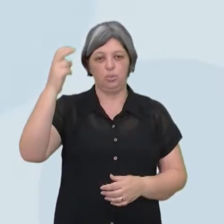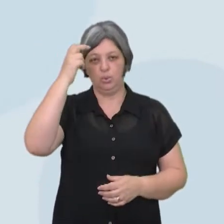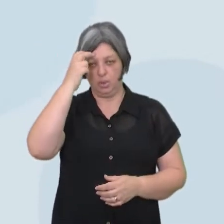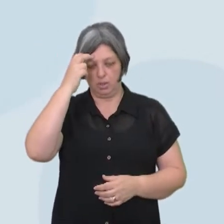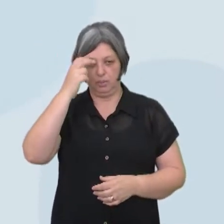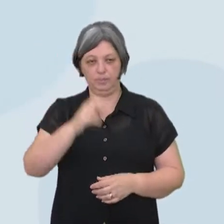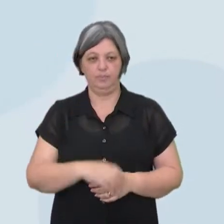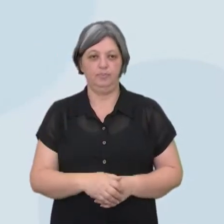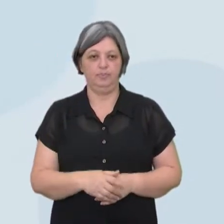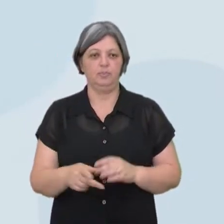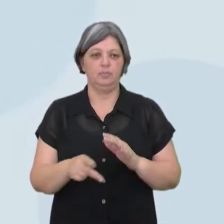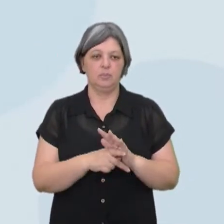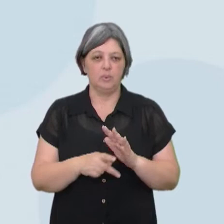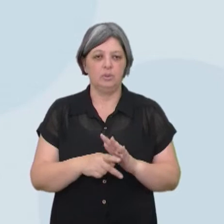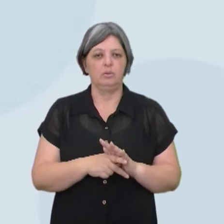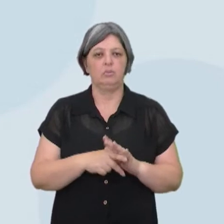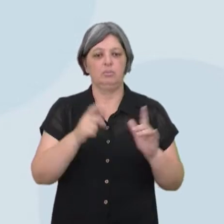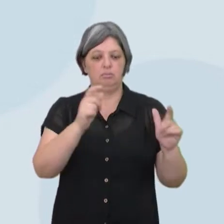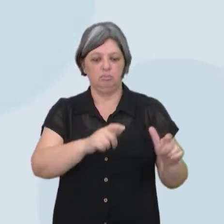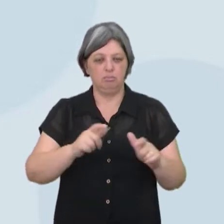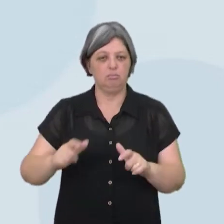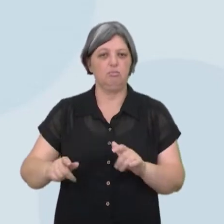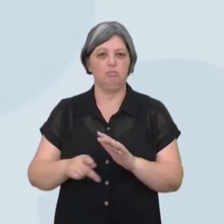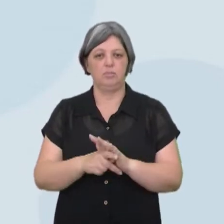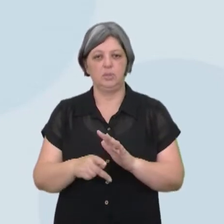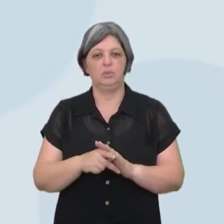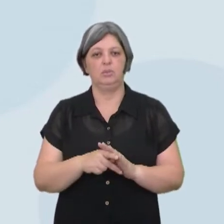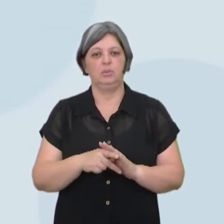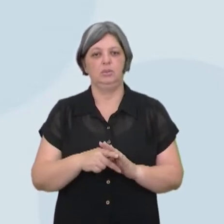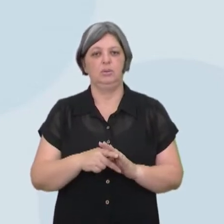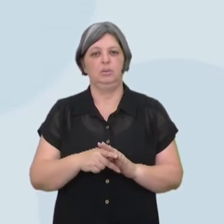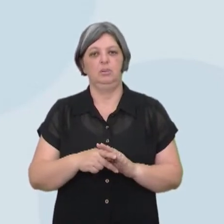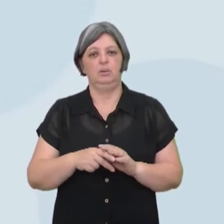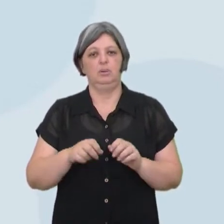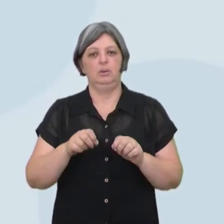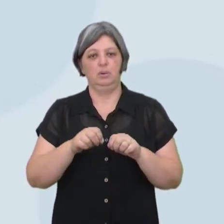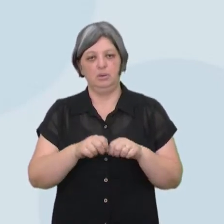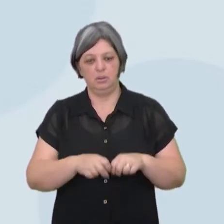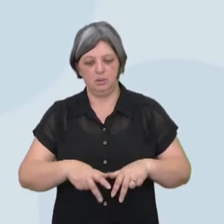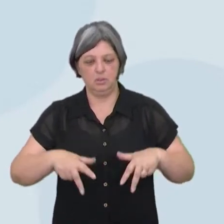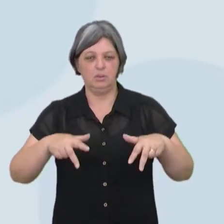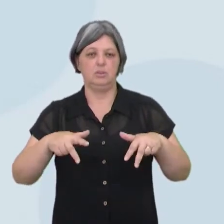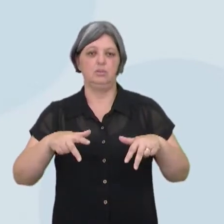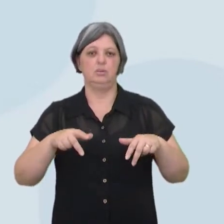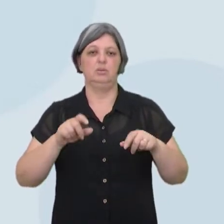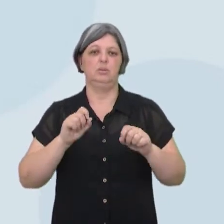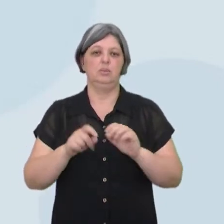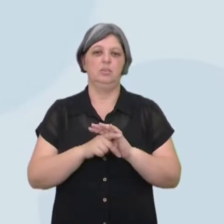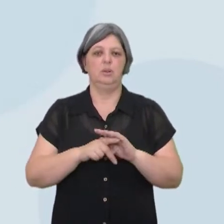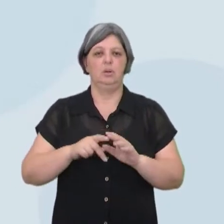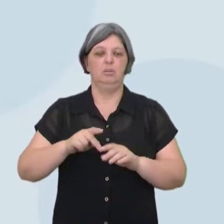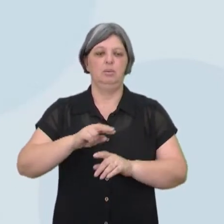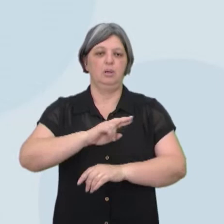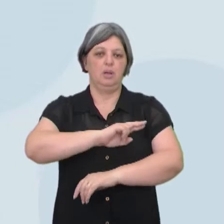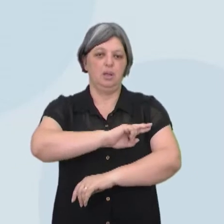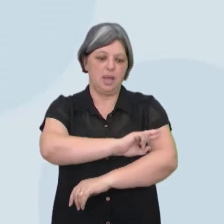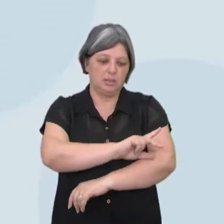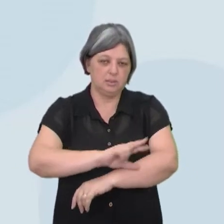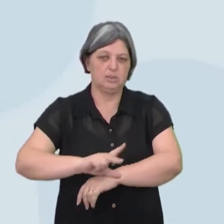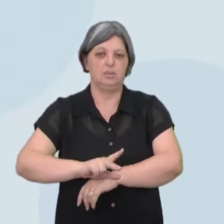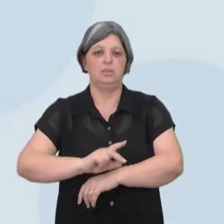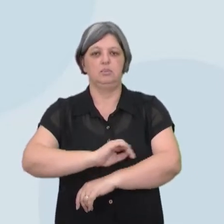culturais de matrizes conceituais, tais como aí etnocentrismo, racismo,